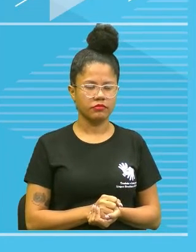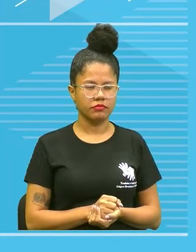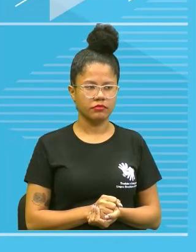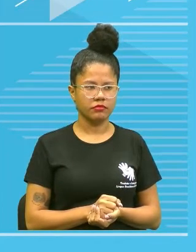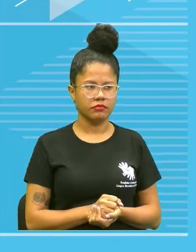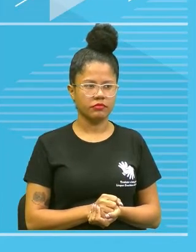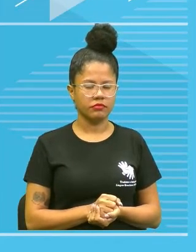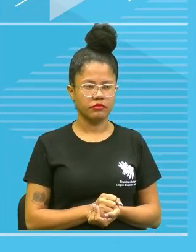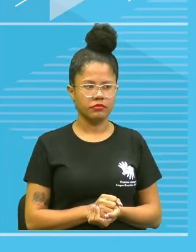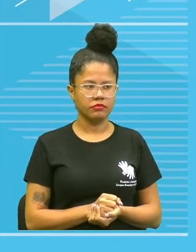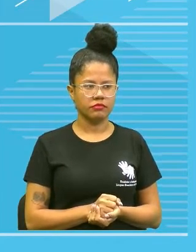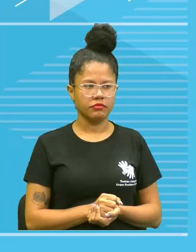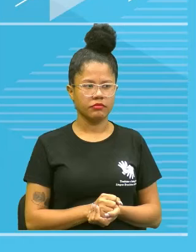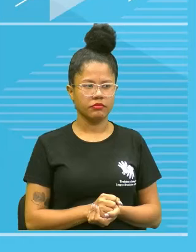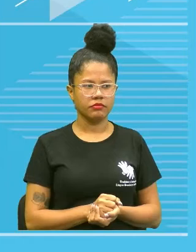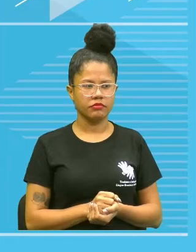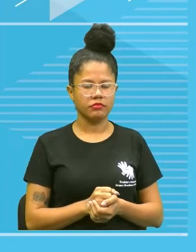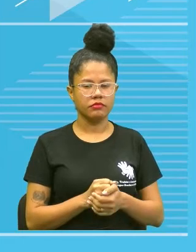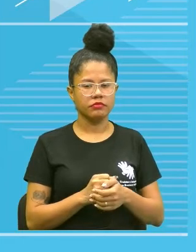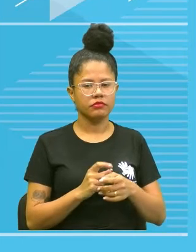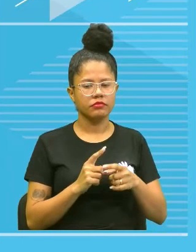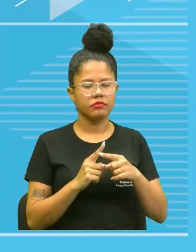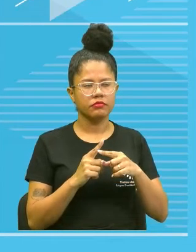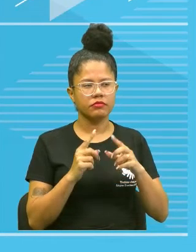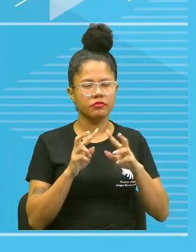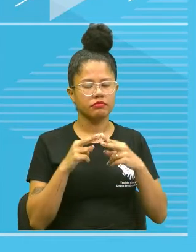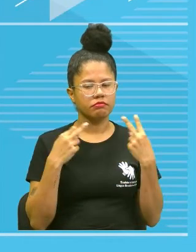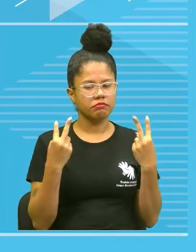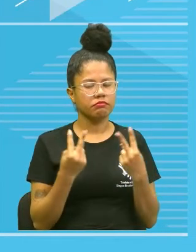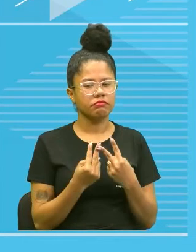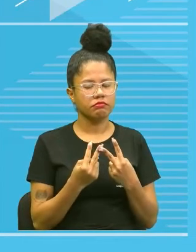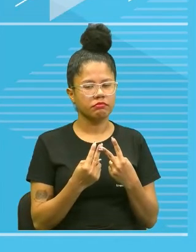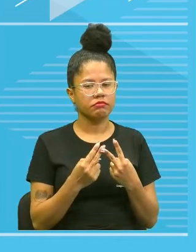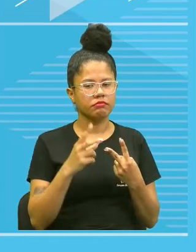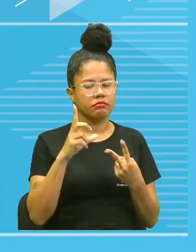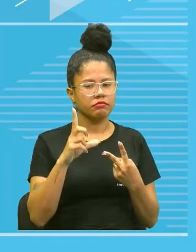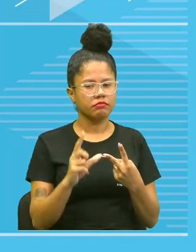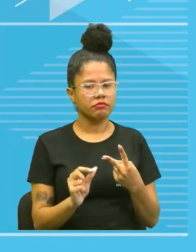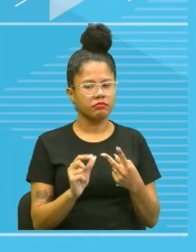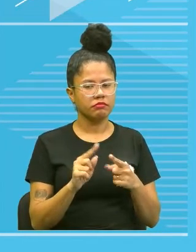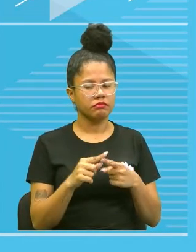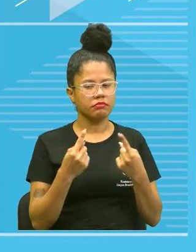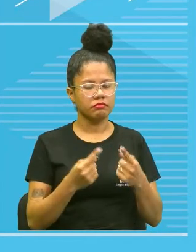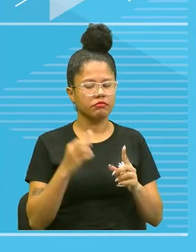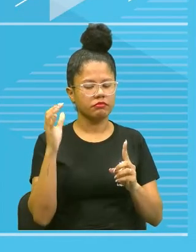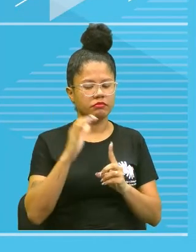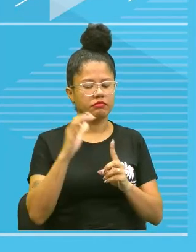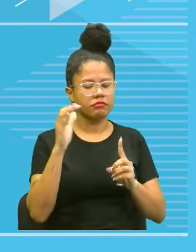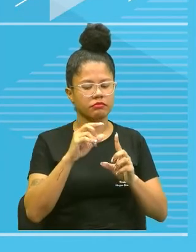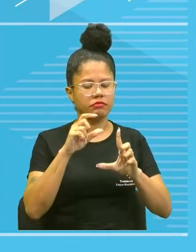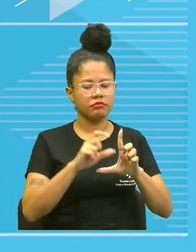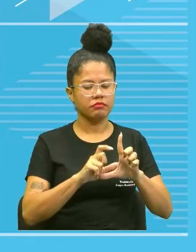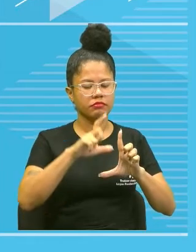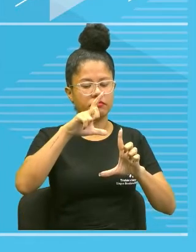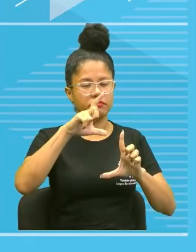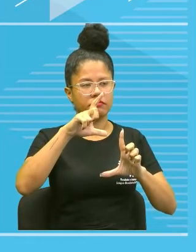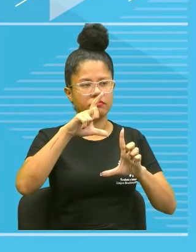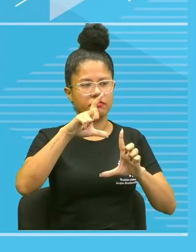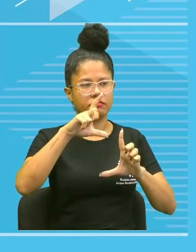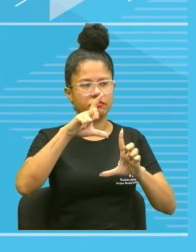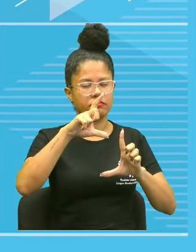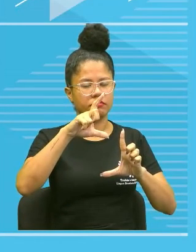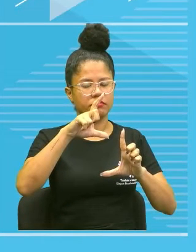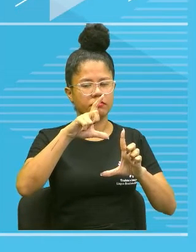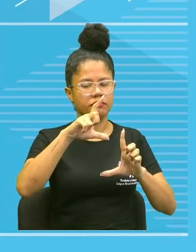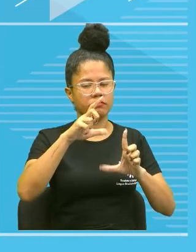compressão isotérmica. Você tem uma perda de volume muito grande, em compensação, você tem um ganho de pressão muito grande. Você vai